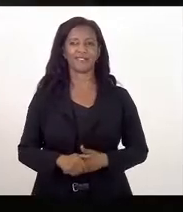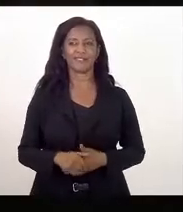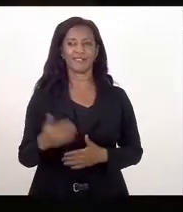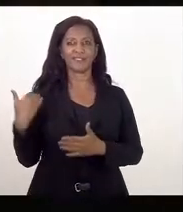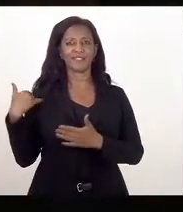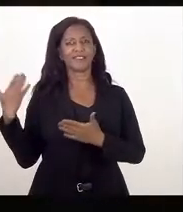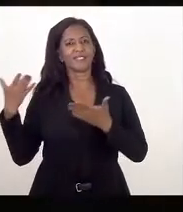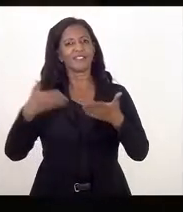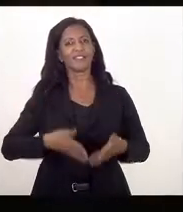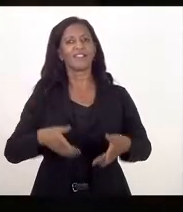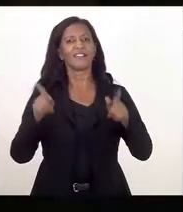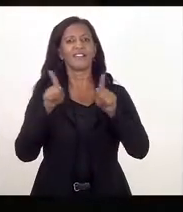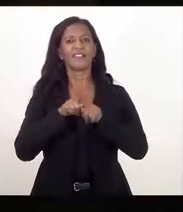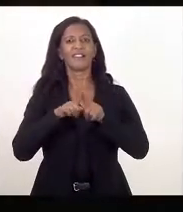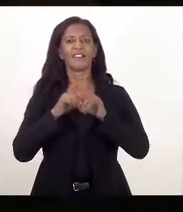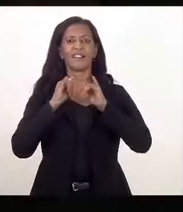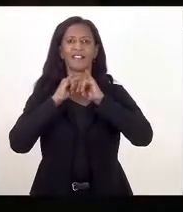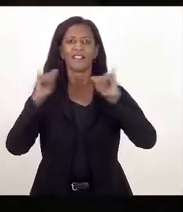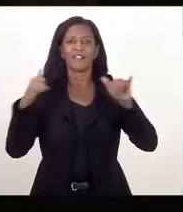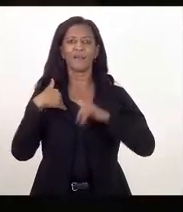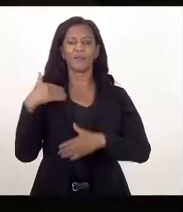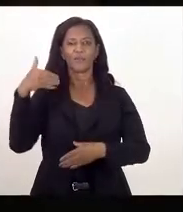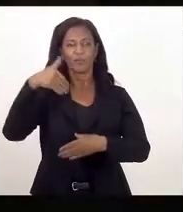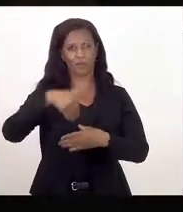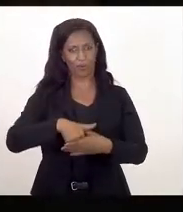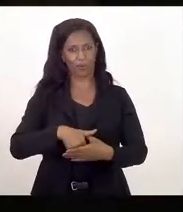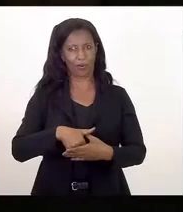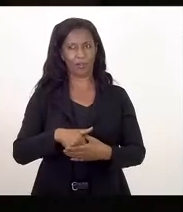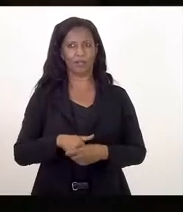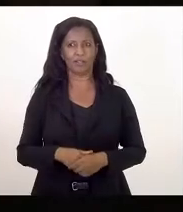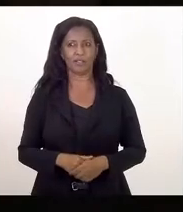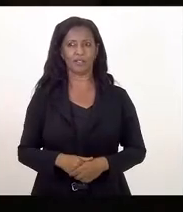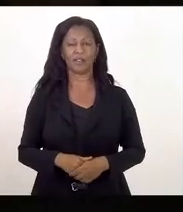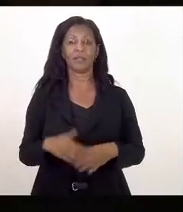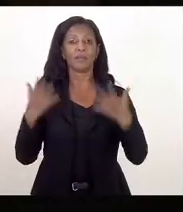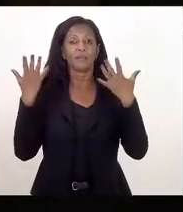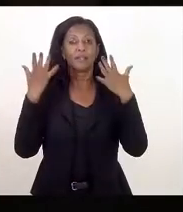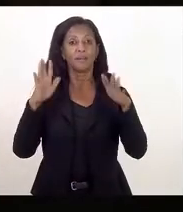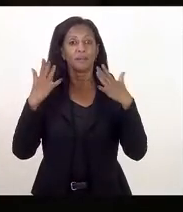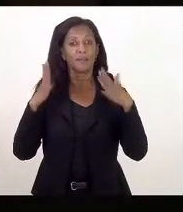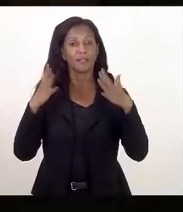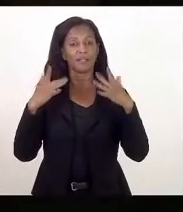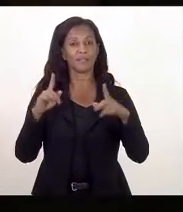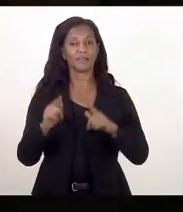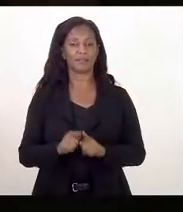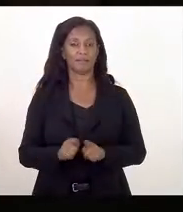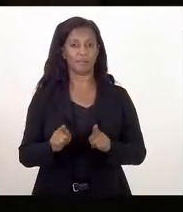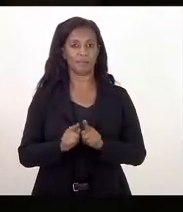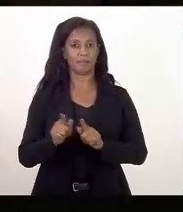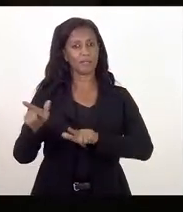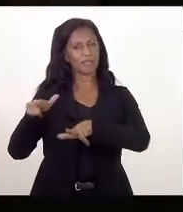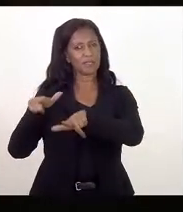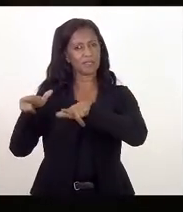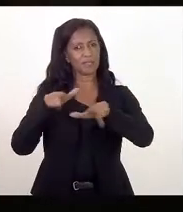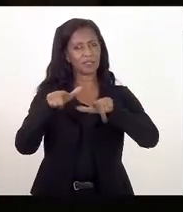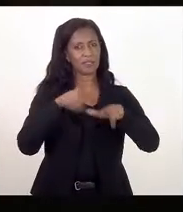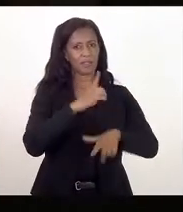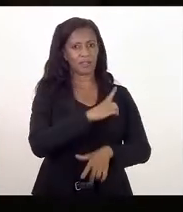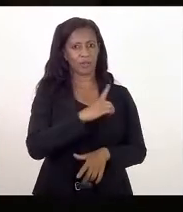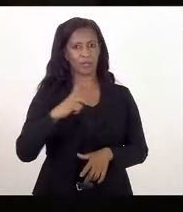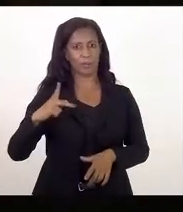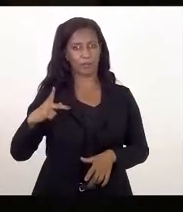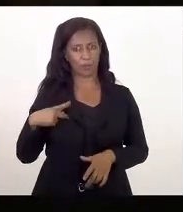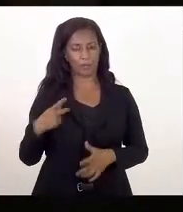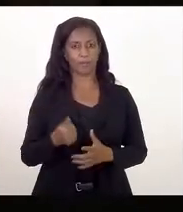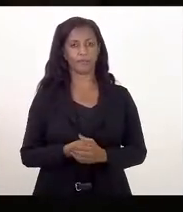eu vim aqui também para declarar meu voto e para parabenizar esses trabalhadores da Defensoria